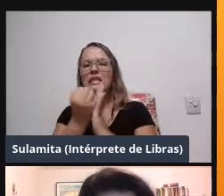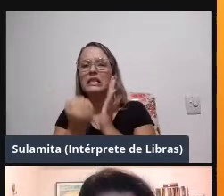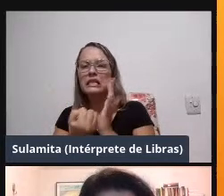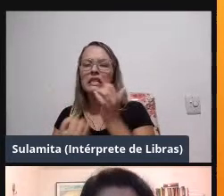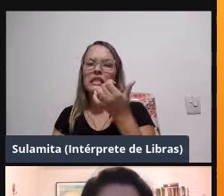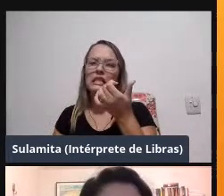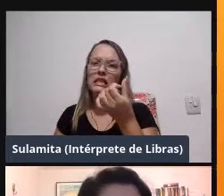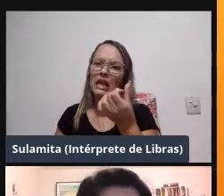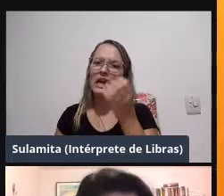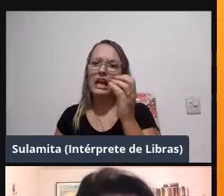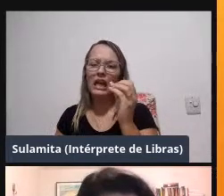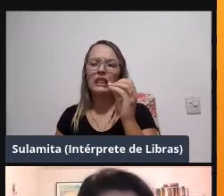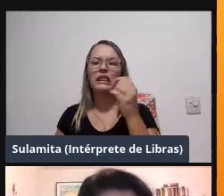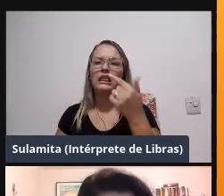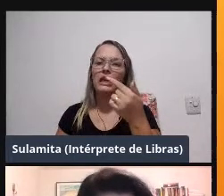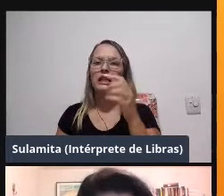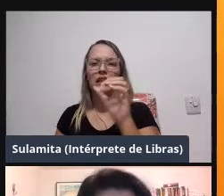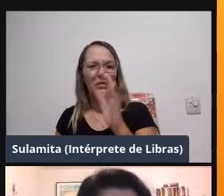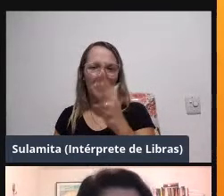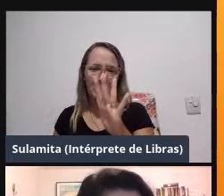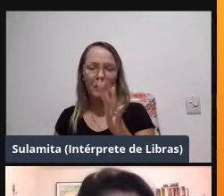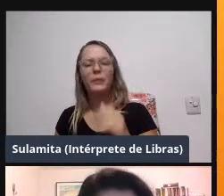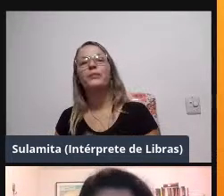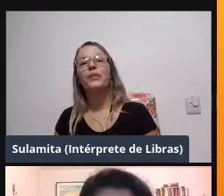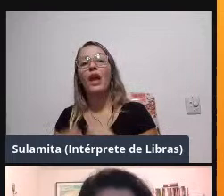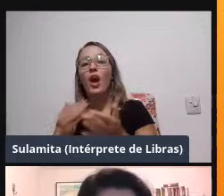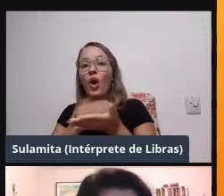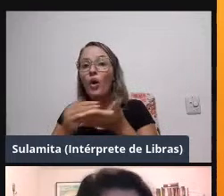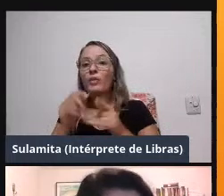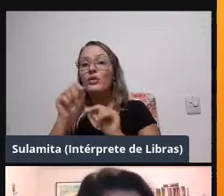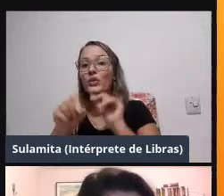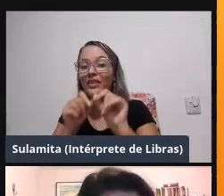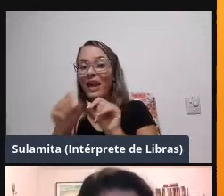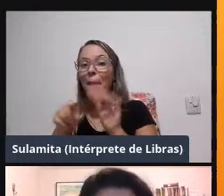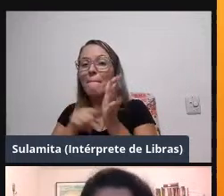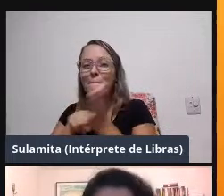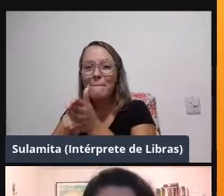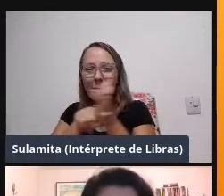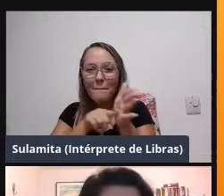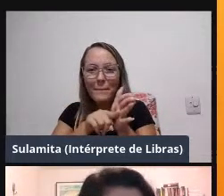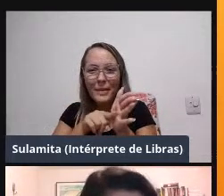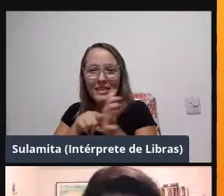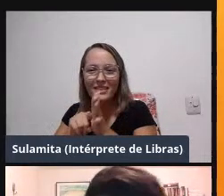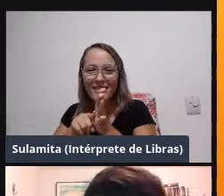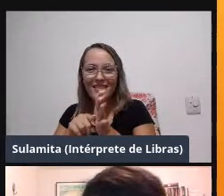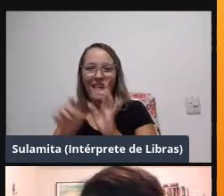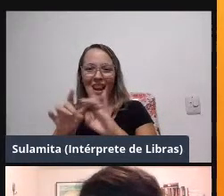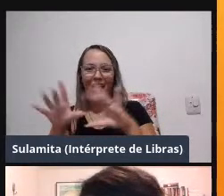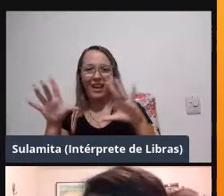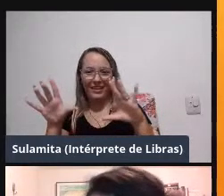70, do século XX, se constitui como um campo de pesquisa autônomo, se separa da filosofia da educação,